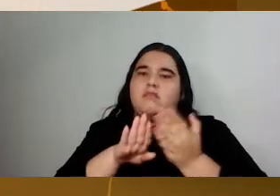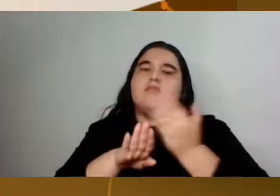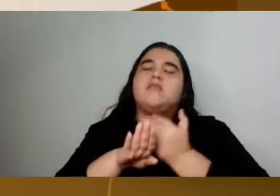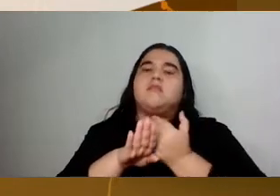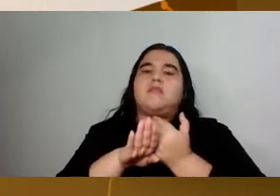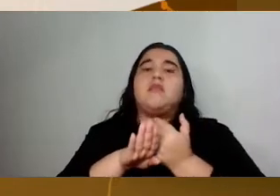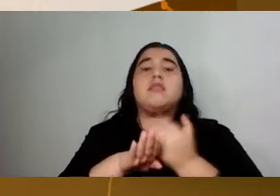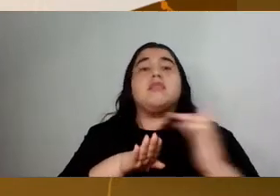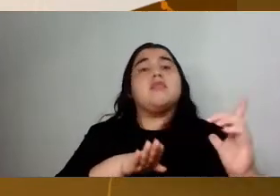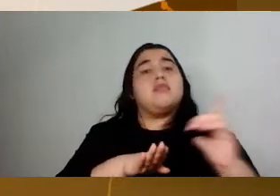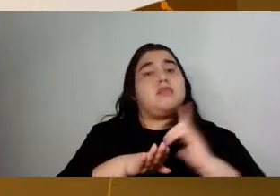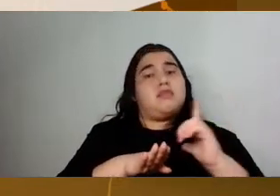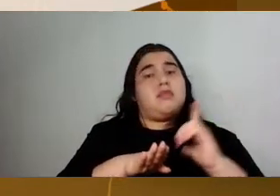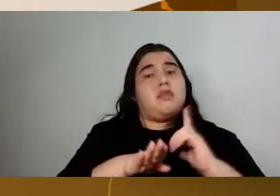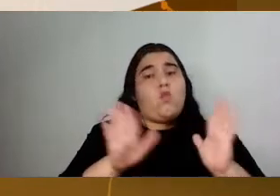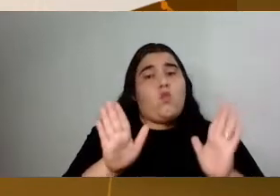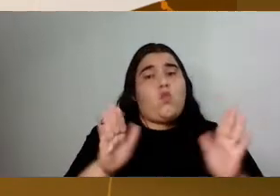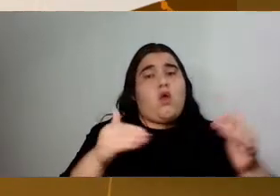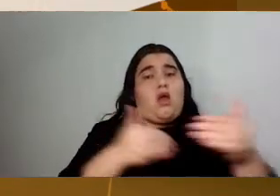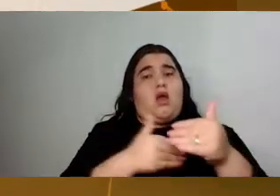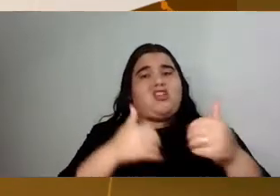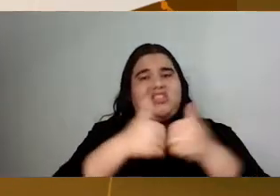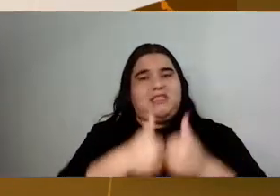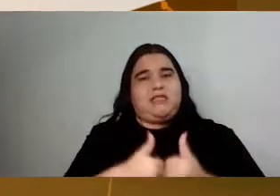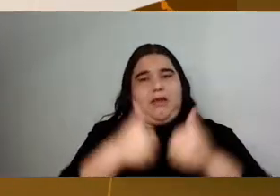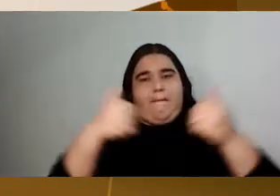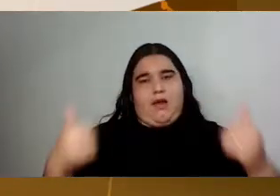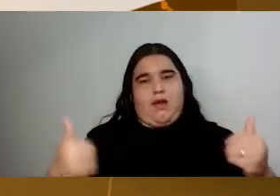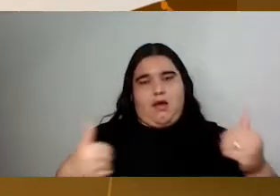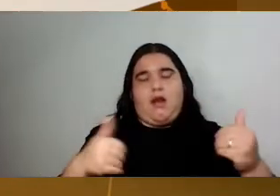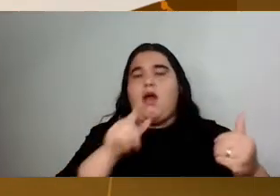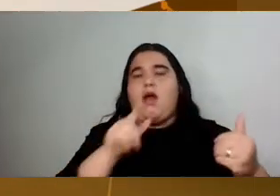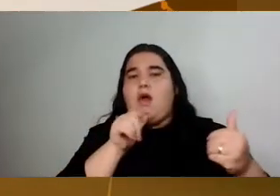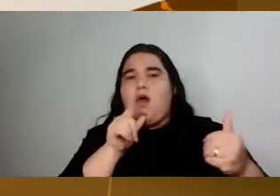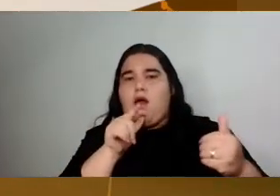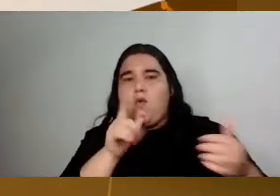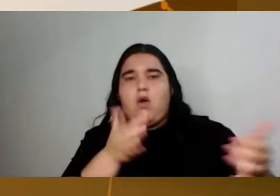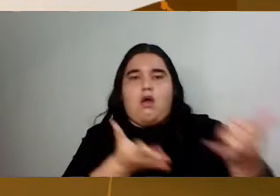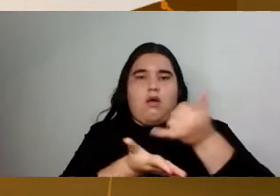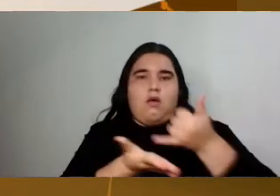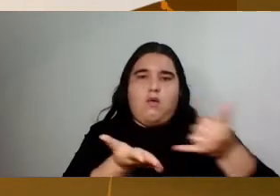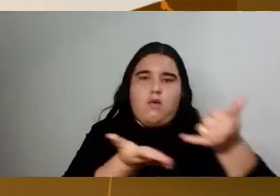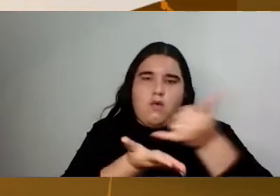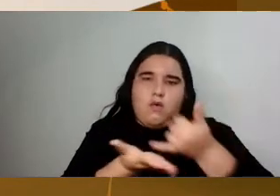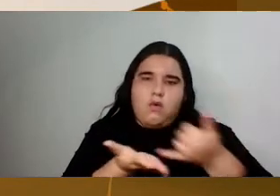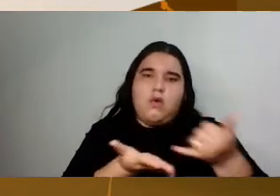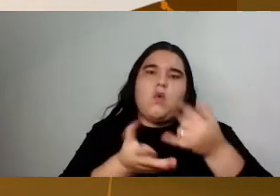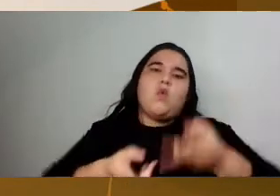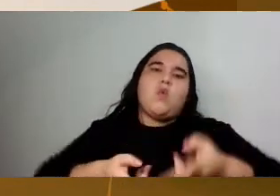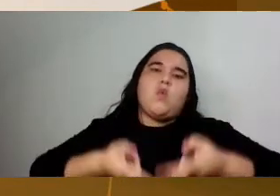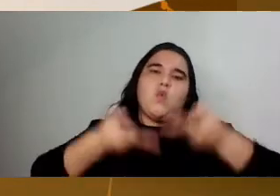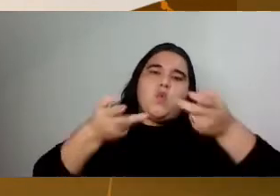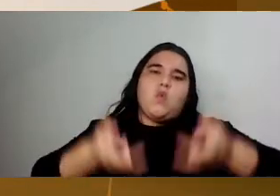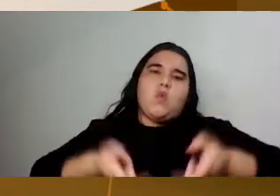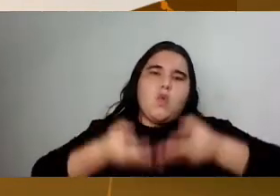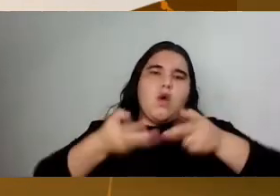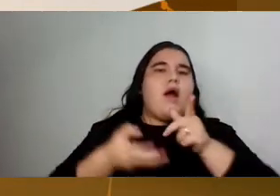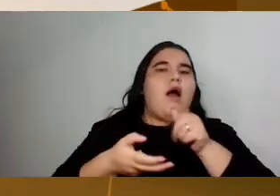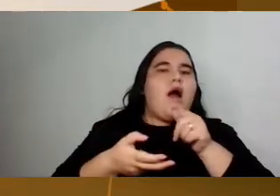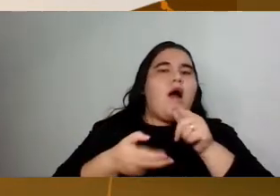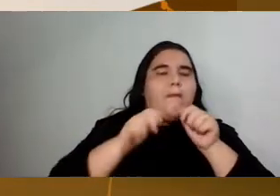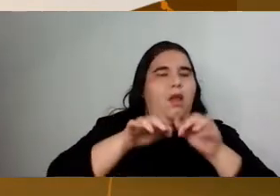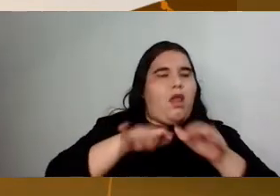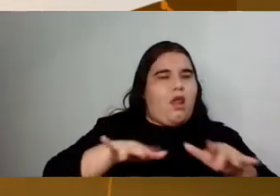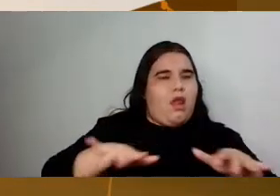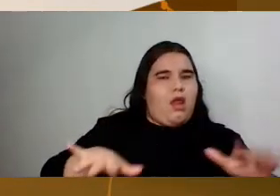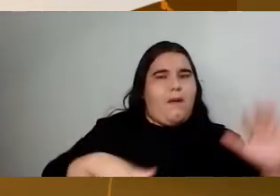Existe uma caixa separadora água-óleo que separa a água do óleo e drena a água para o meio ambiente, e o